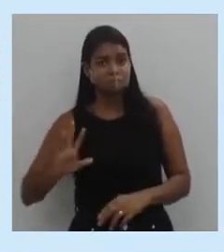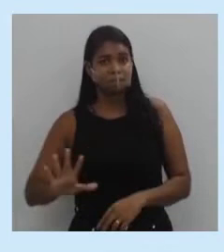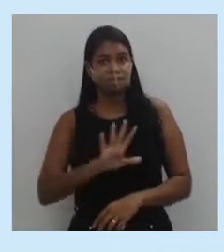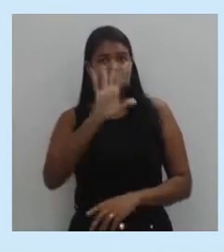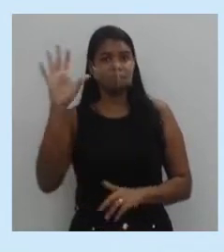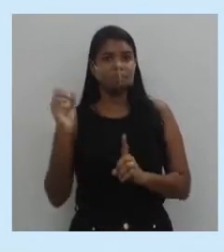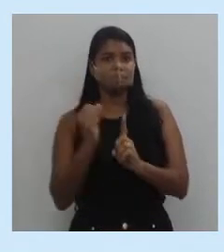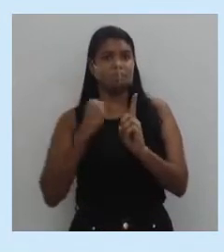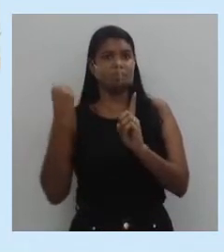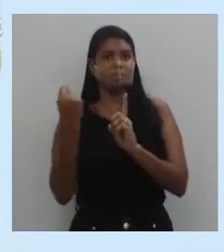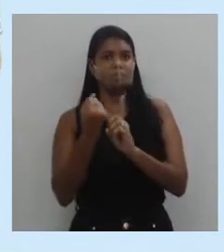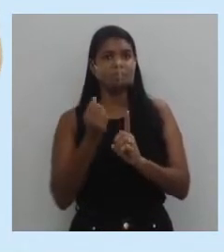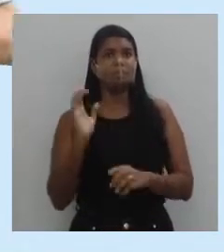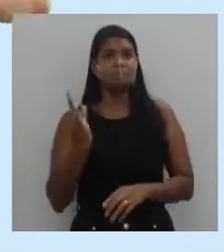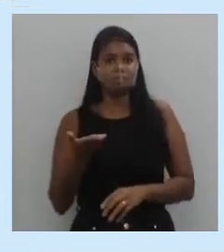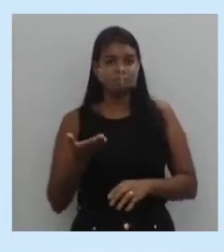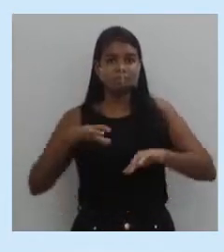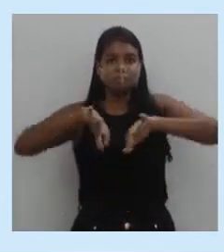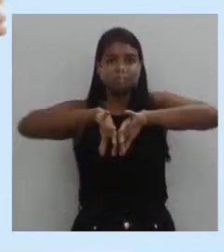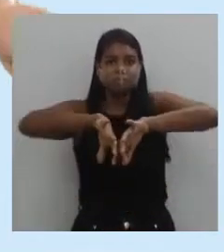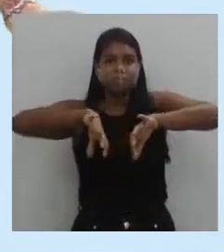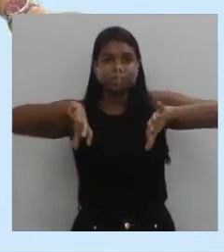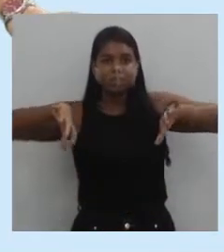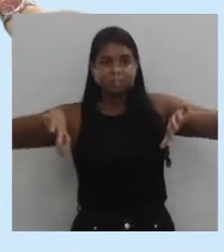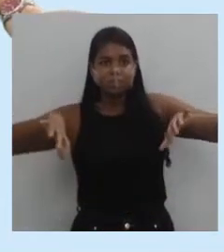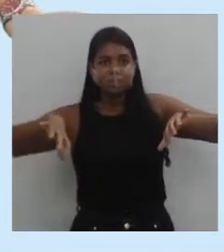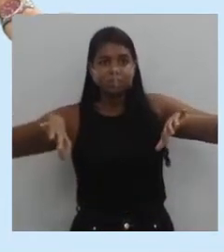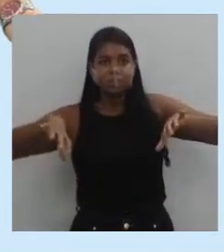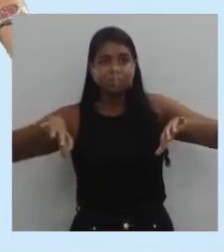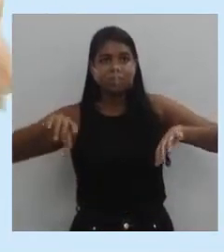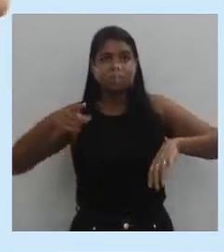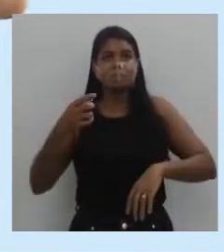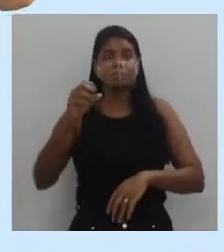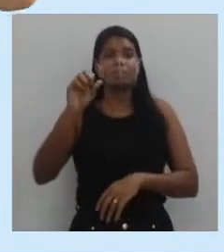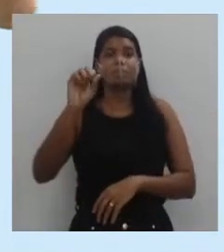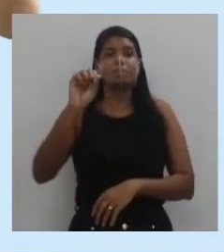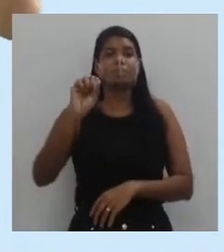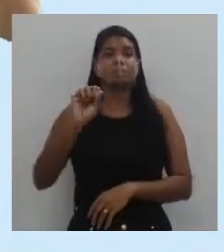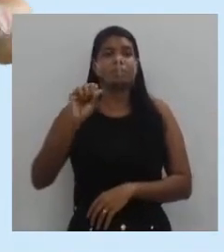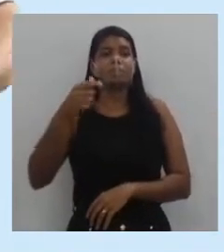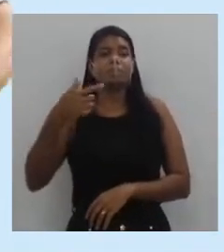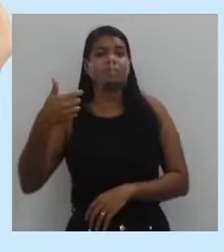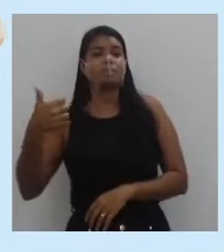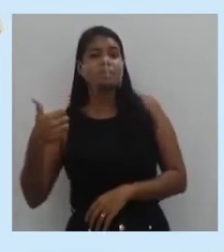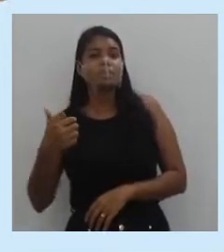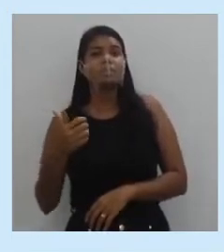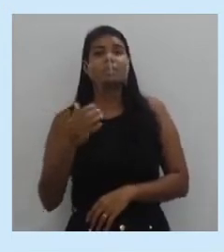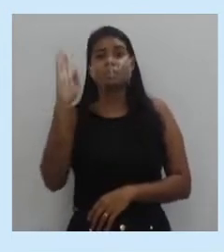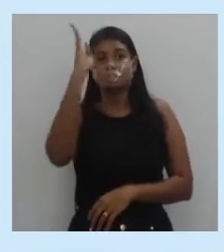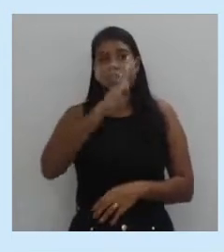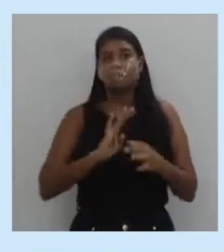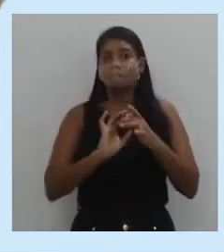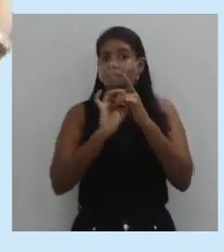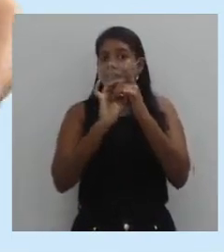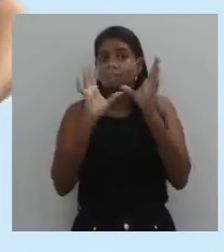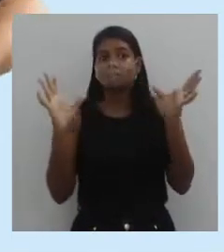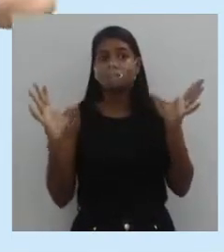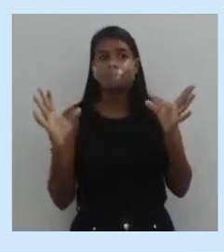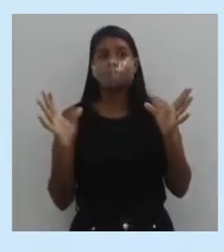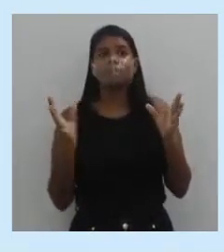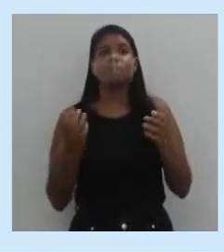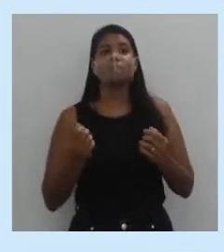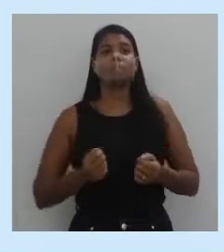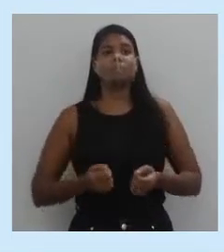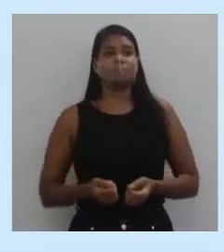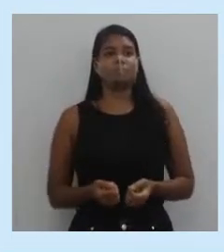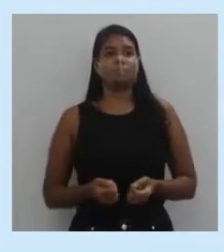de 1891 pregava a separação. Então veja só, Brasil laico, a laicidade